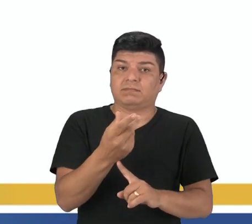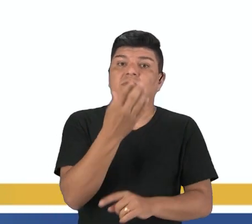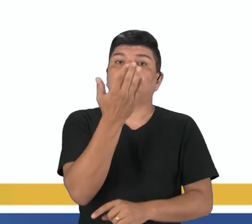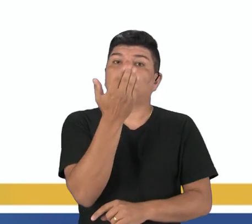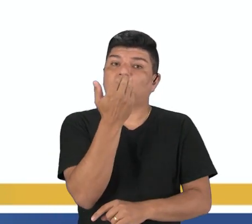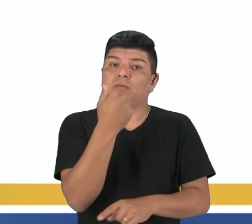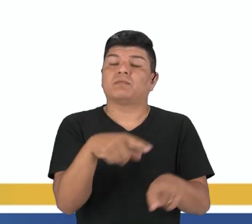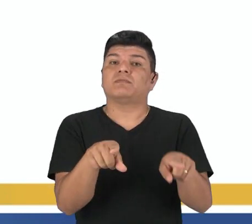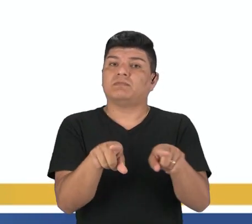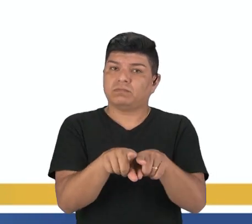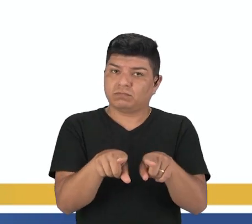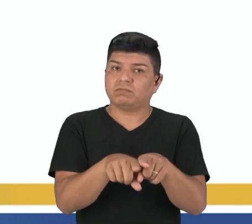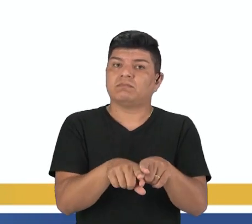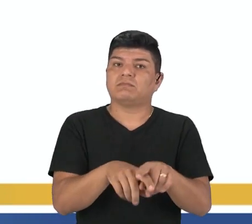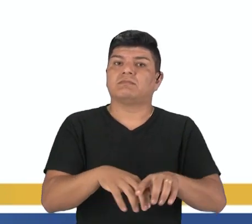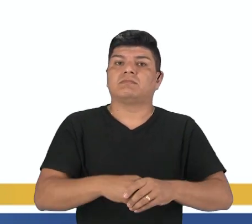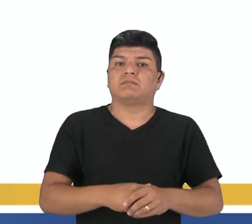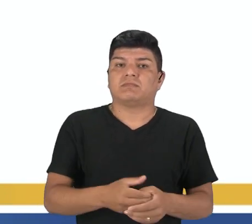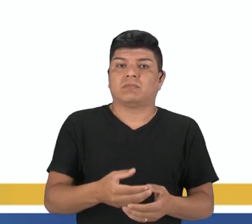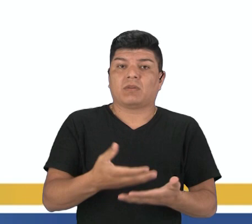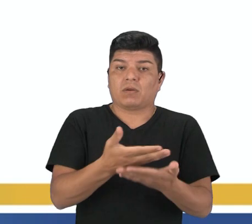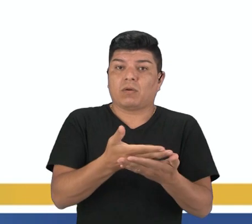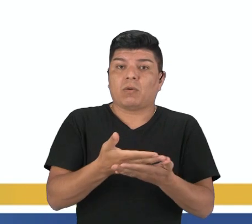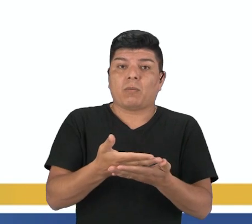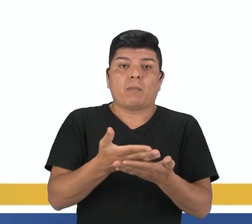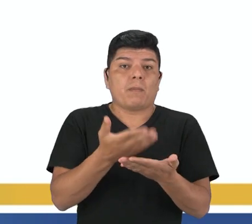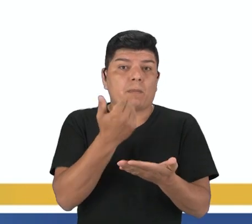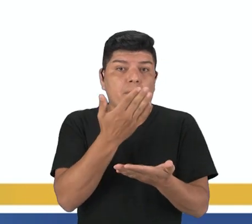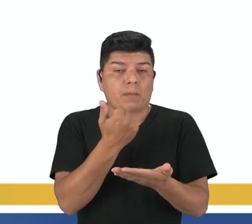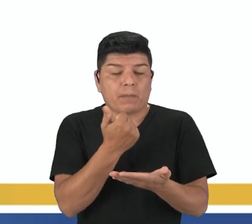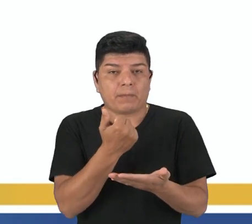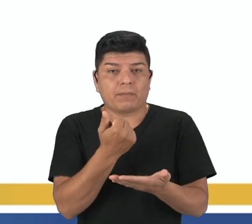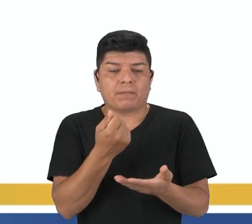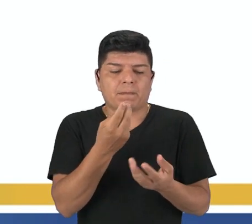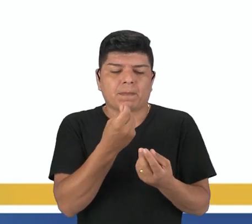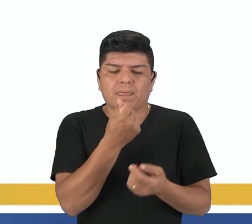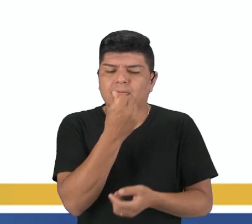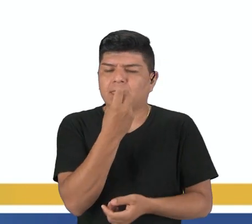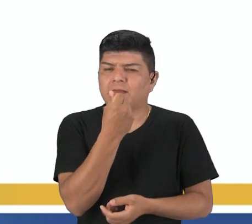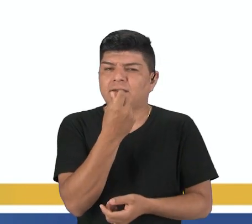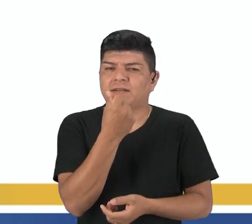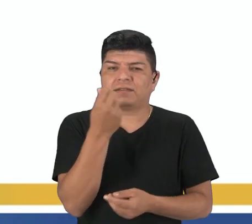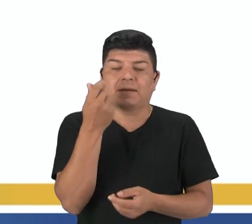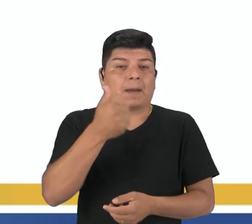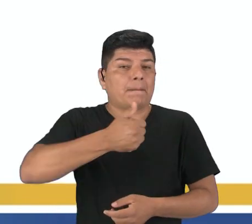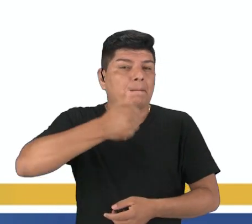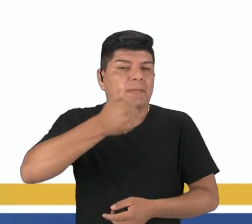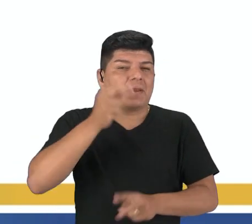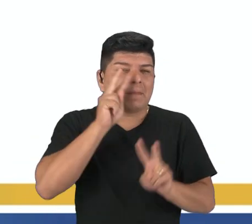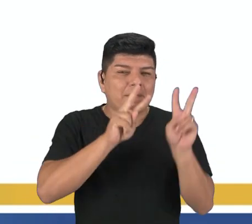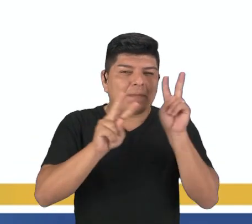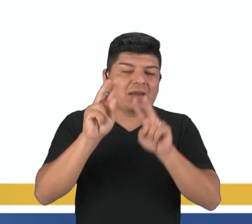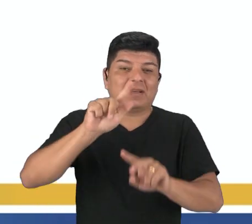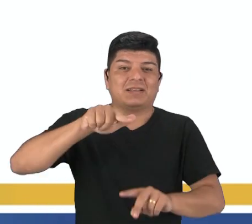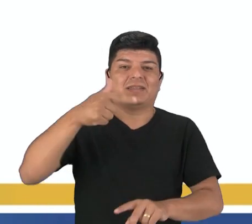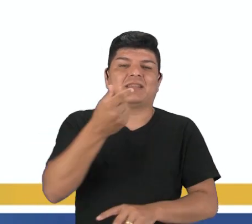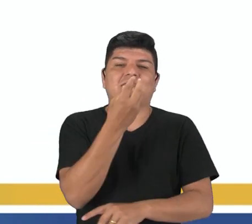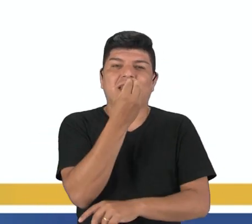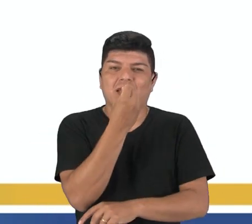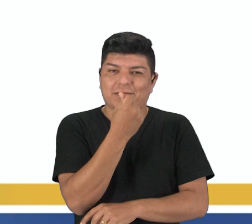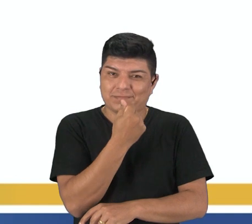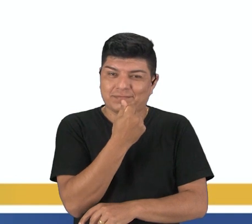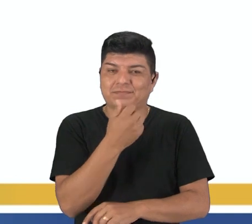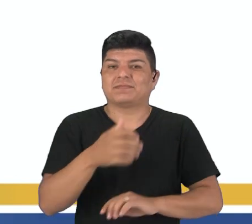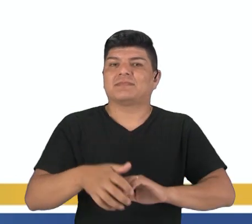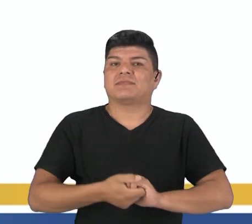comestível? Um bom prato de comida, ele é deliciado primeiro com os olhos, né, gente? E depois com o paladar.